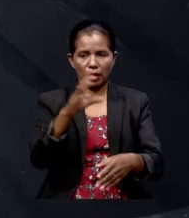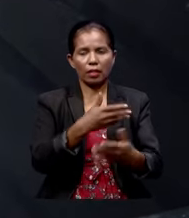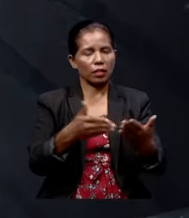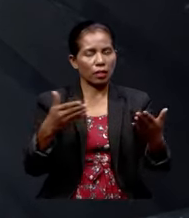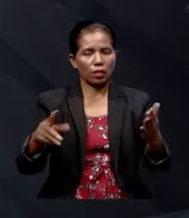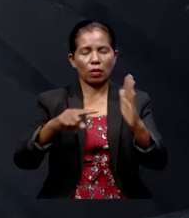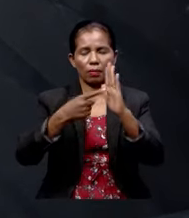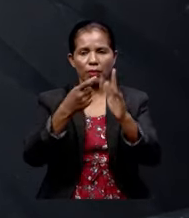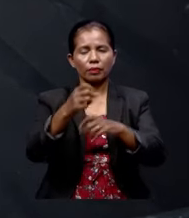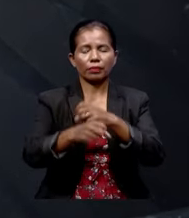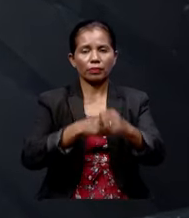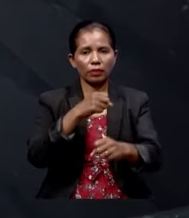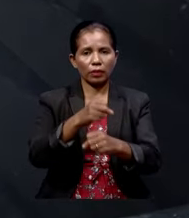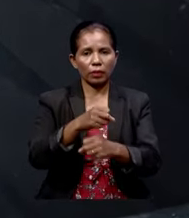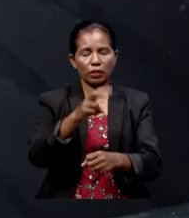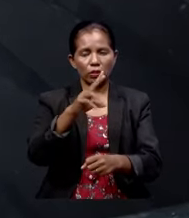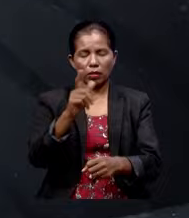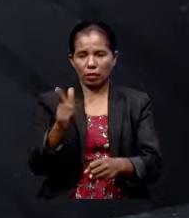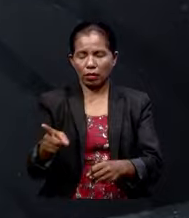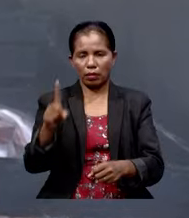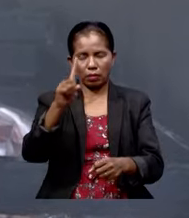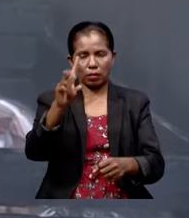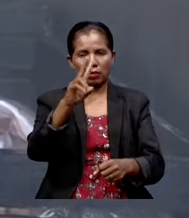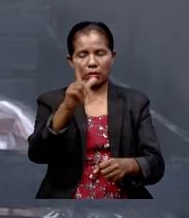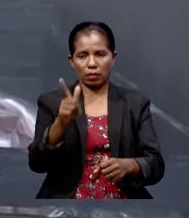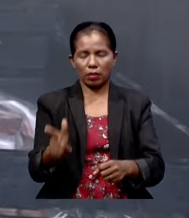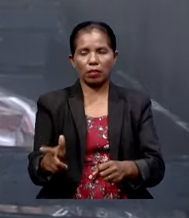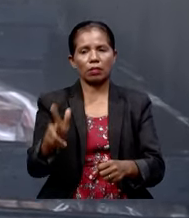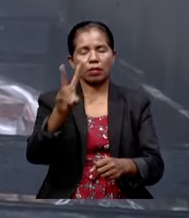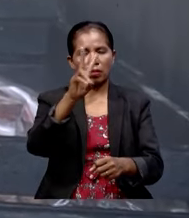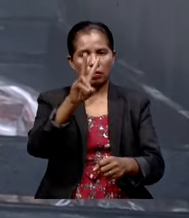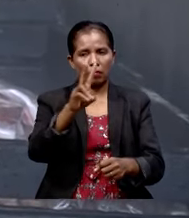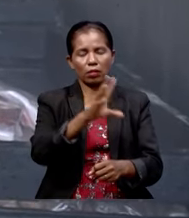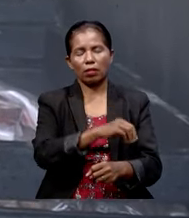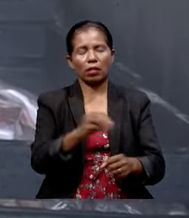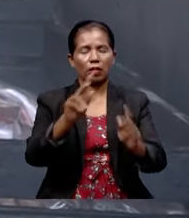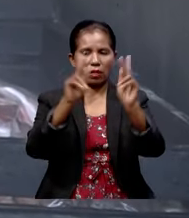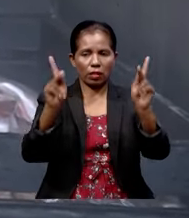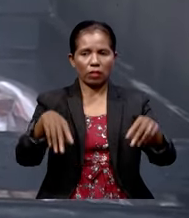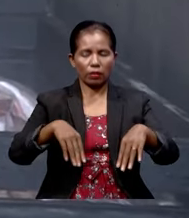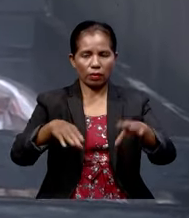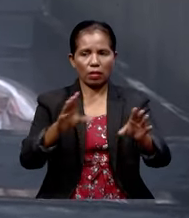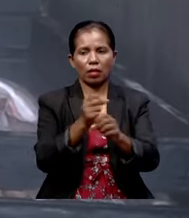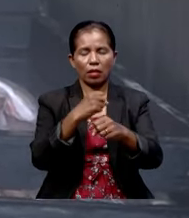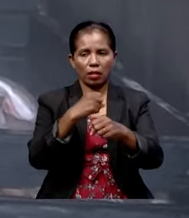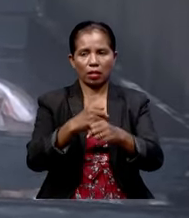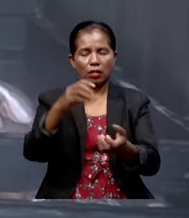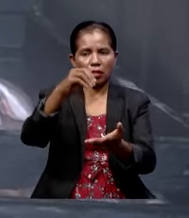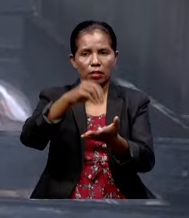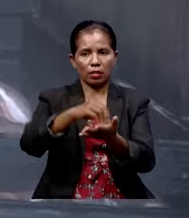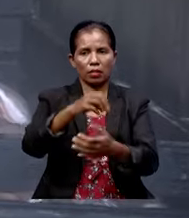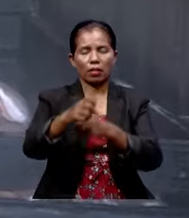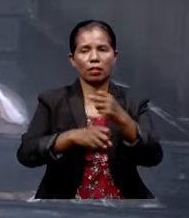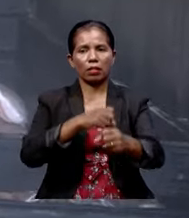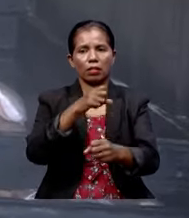beha huhu sitin rihun rua rua nulu resinida totina rihun rua rua nulu resin rua loza refere falsifica hoditau fali tinan